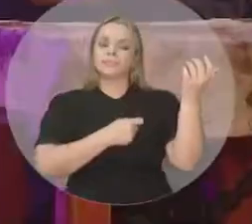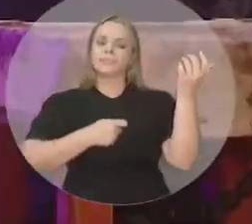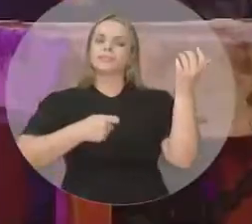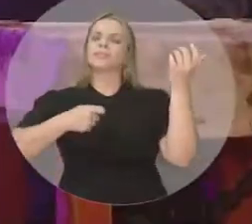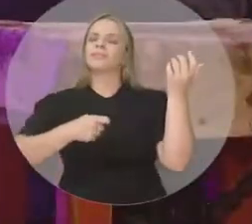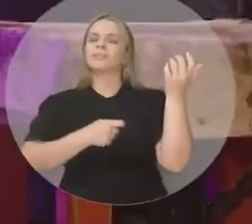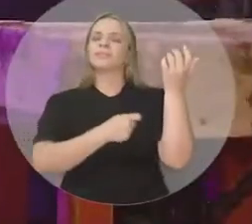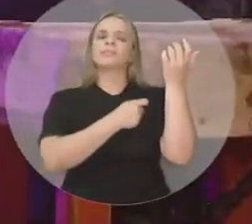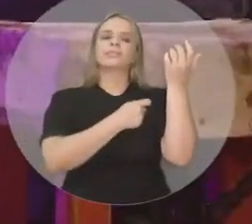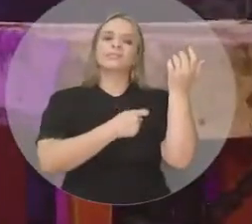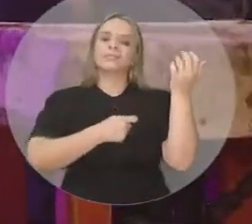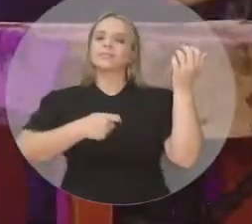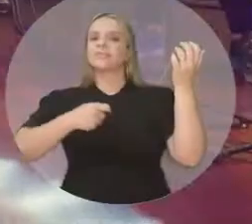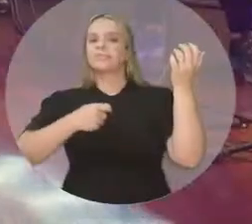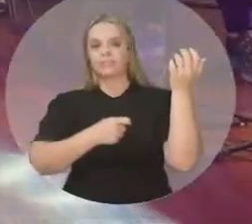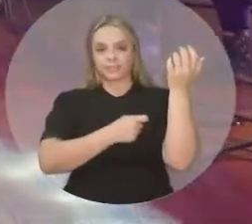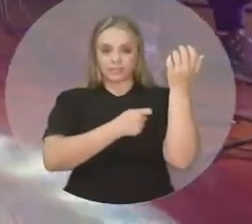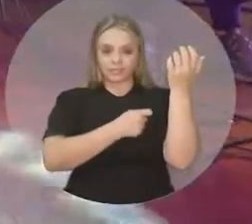contar.